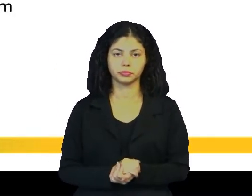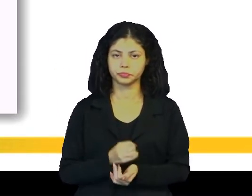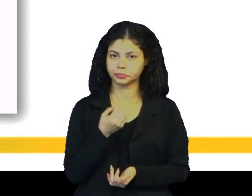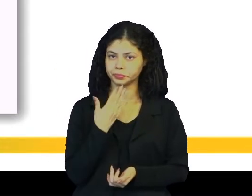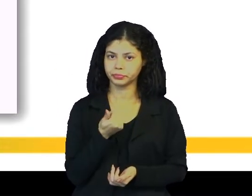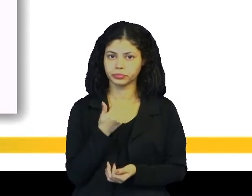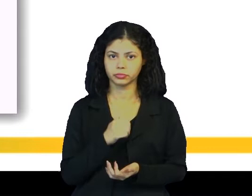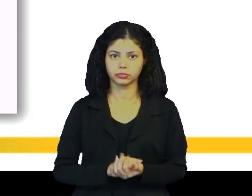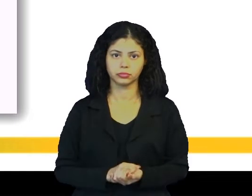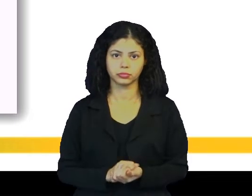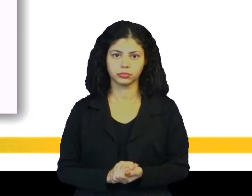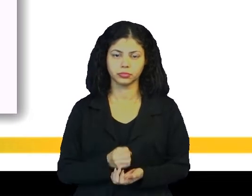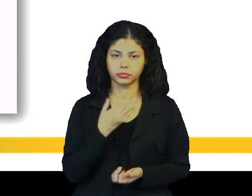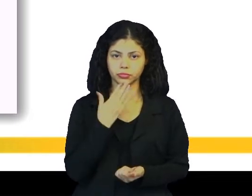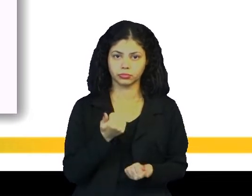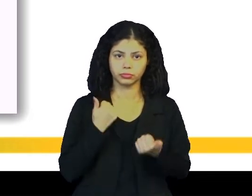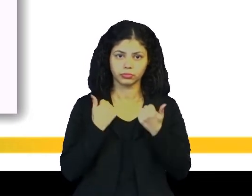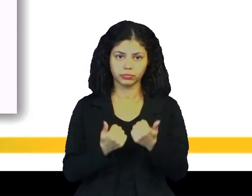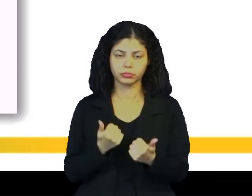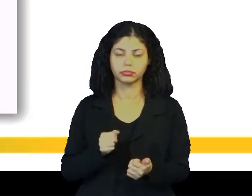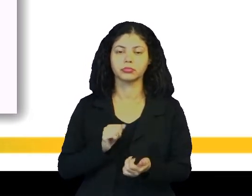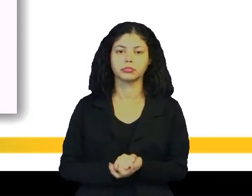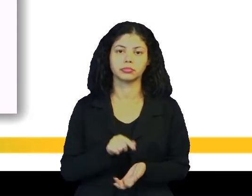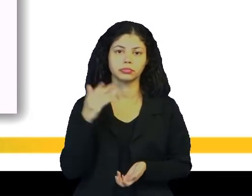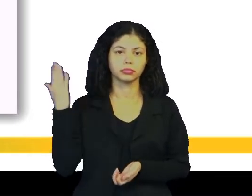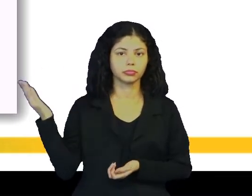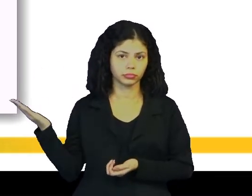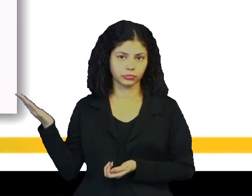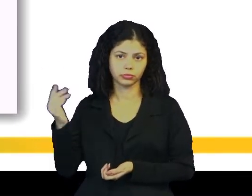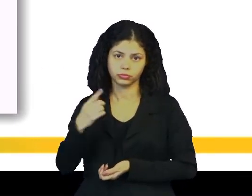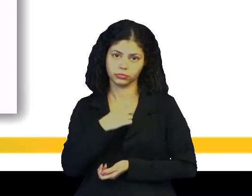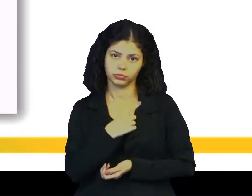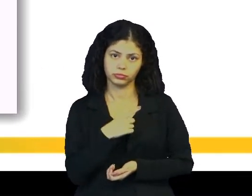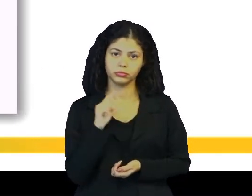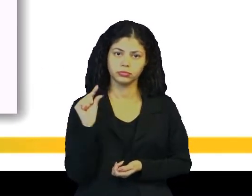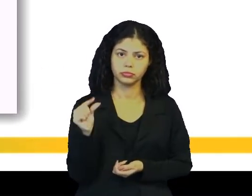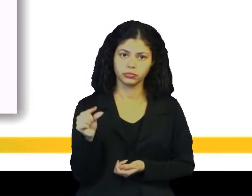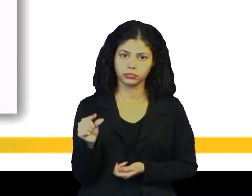amigos? Muito bem, então aqui nós temos, né,